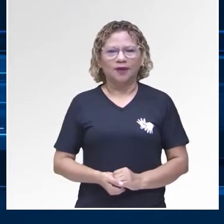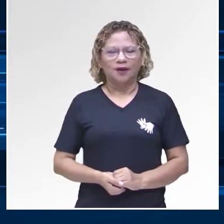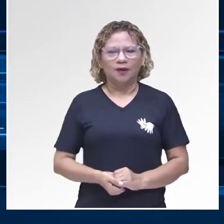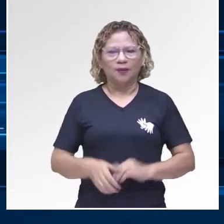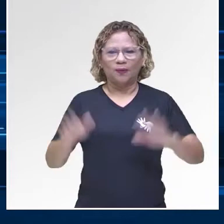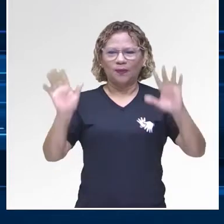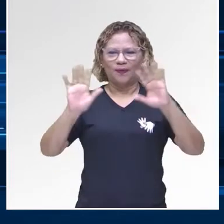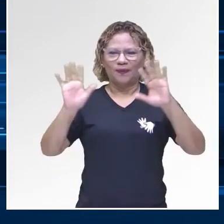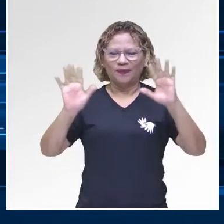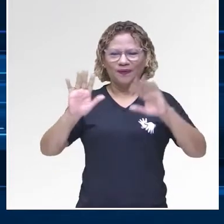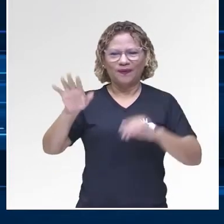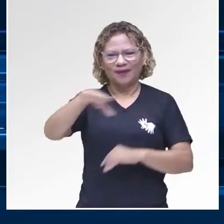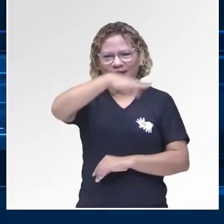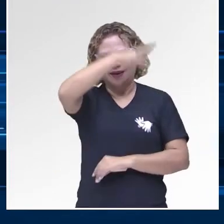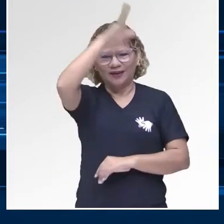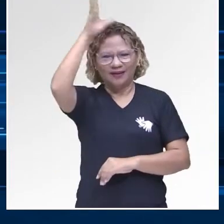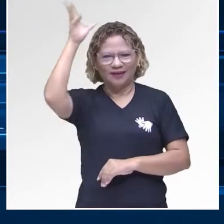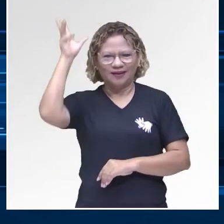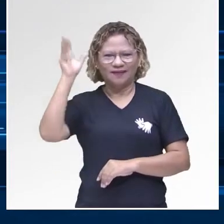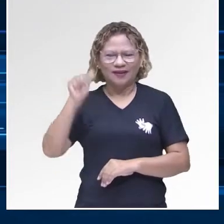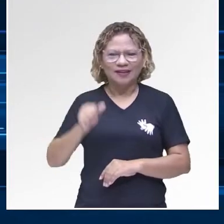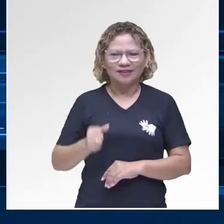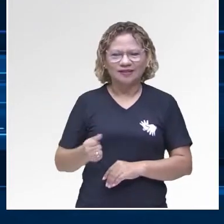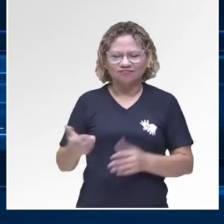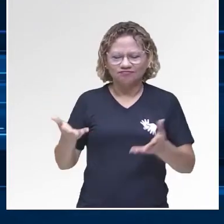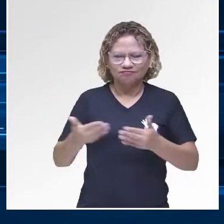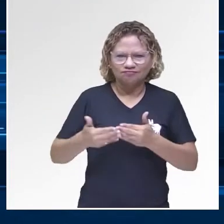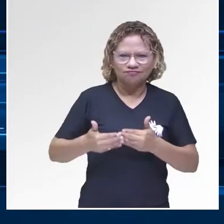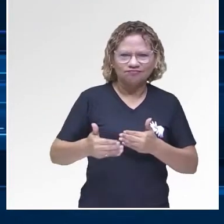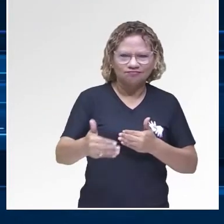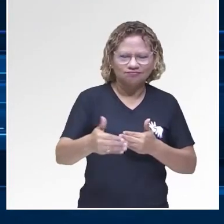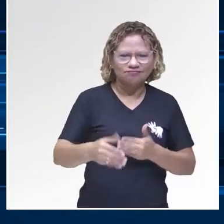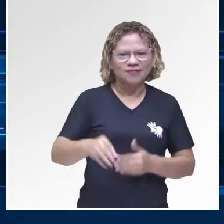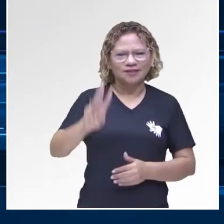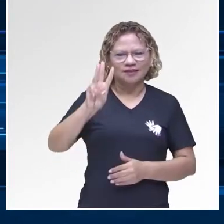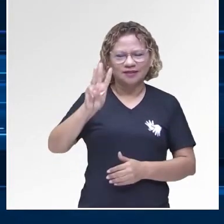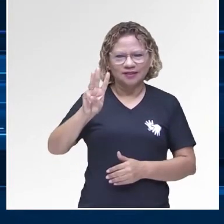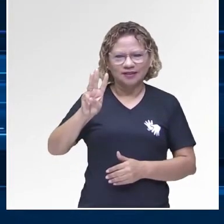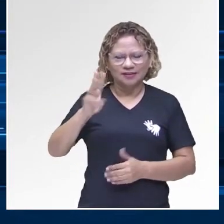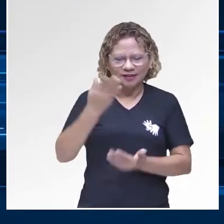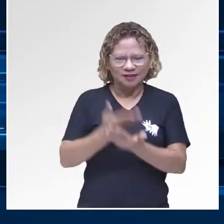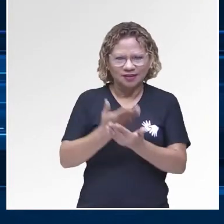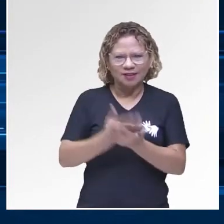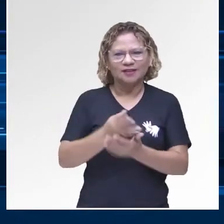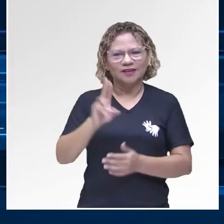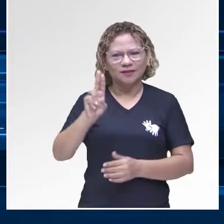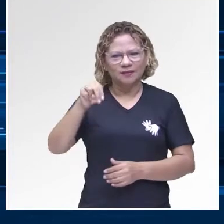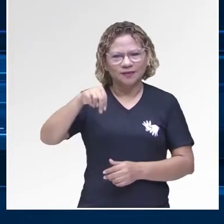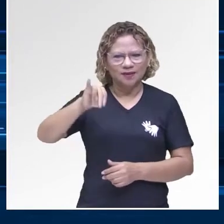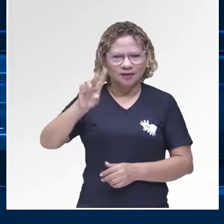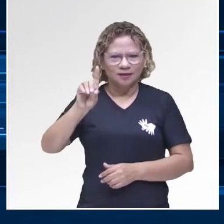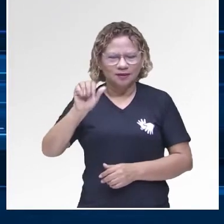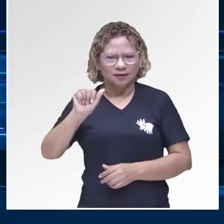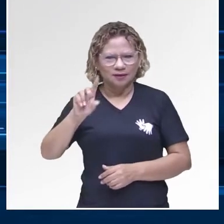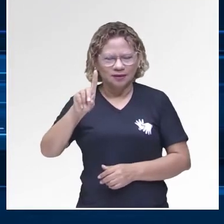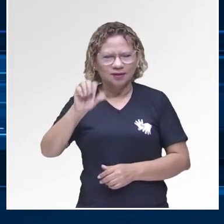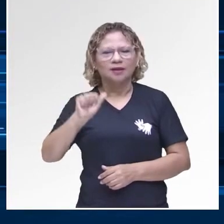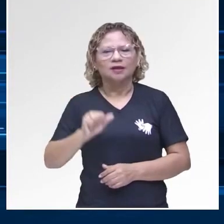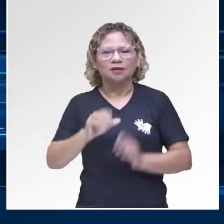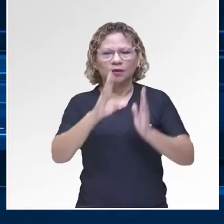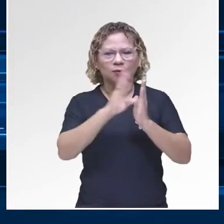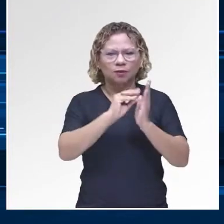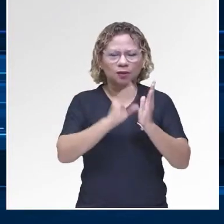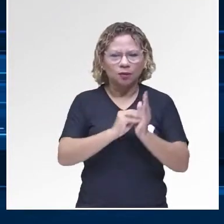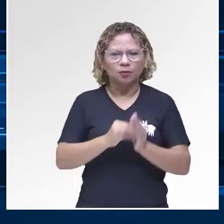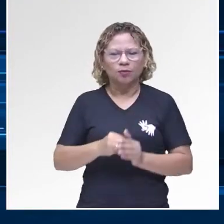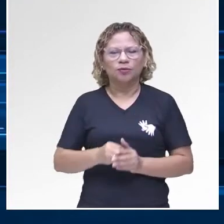Olá, Amazonas! Estamos de volta hoje para dar início à nossa terceira unidade. Nessa terceira unidade nós vamos falar de um conteúdo novo, que são as